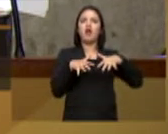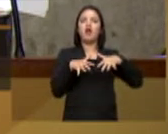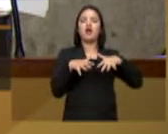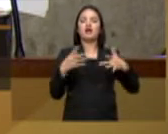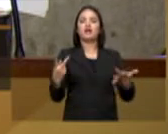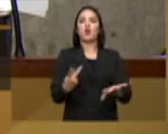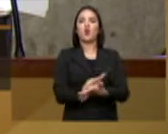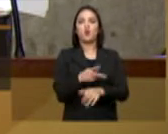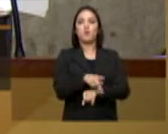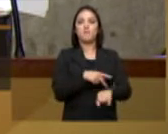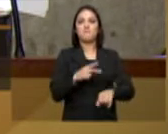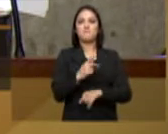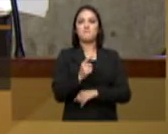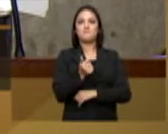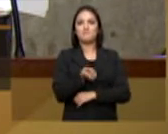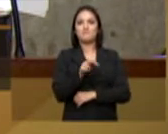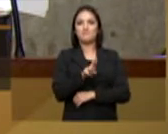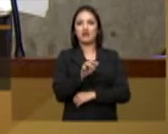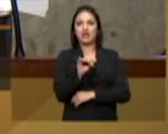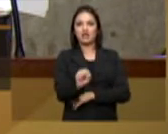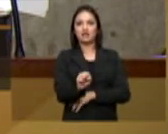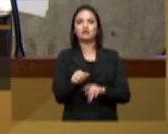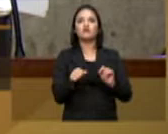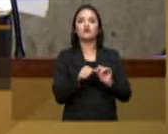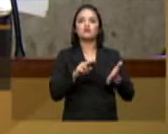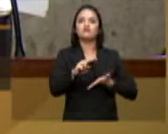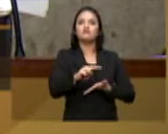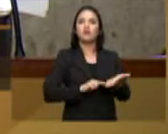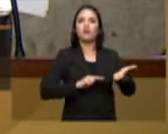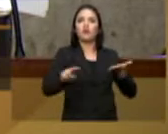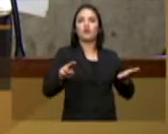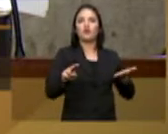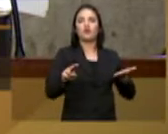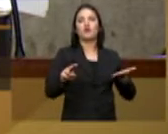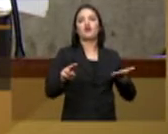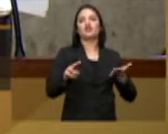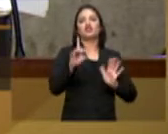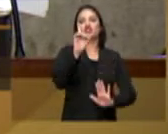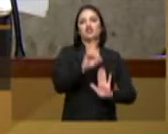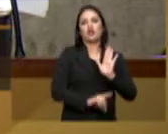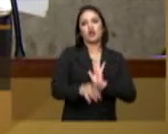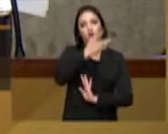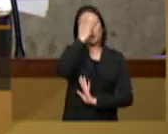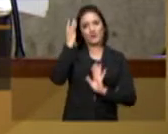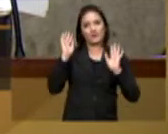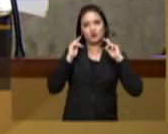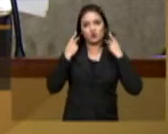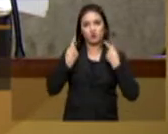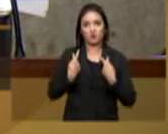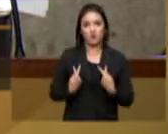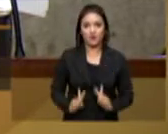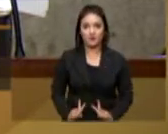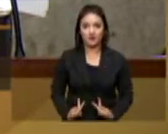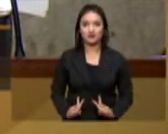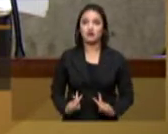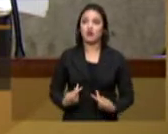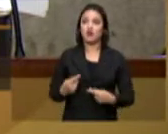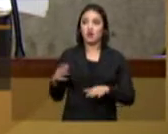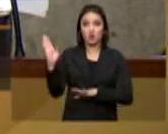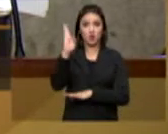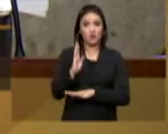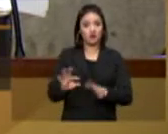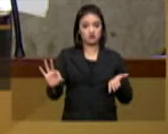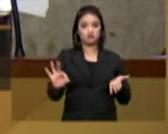Paris, promulgou a Declaração Universal dos Direitos da Pessoa Humana, de que o Brasil é